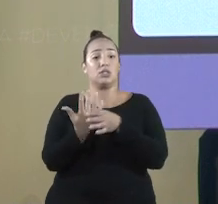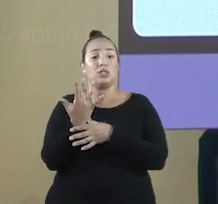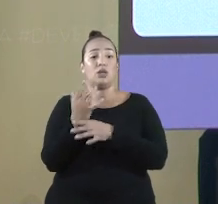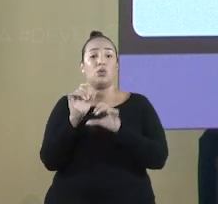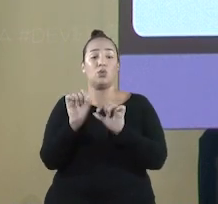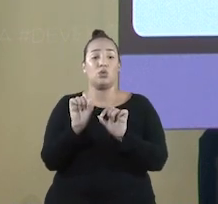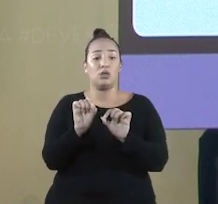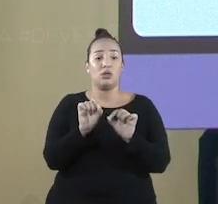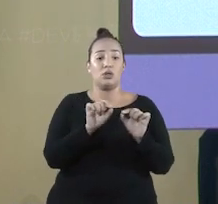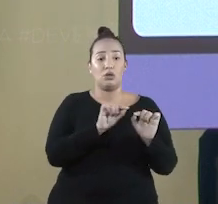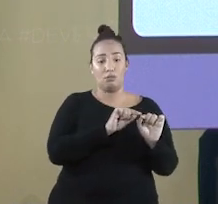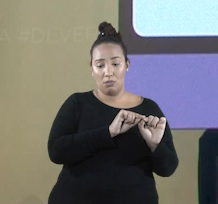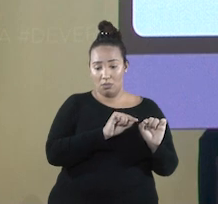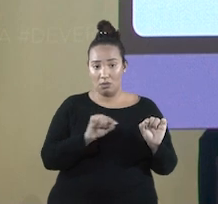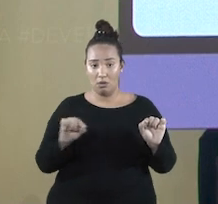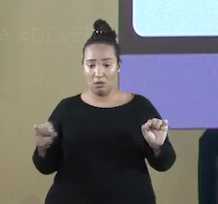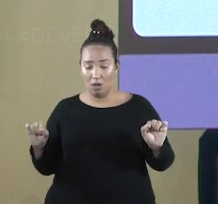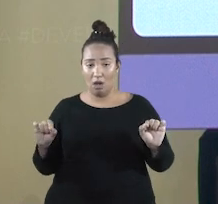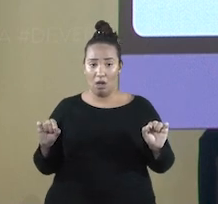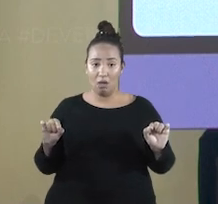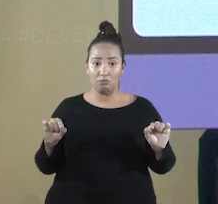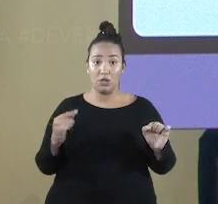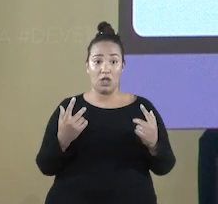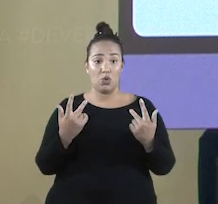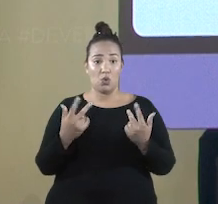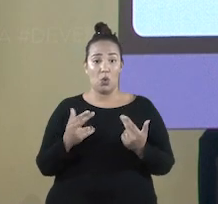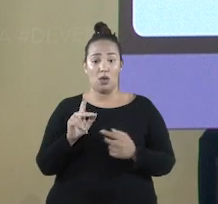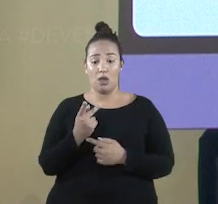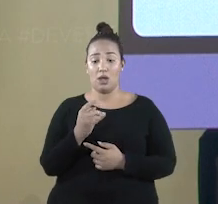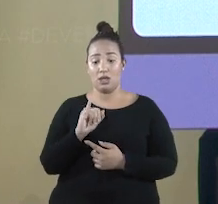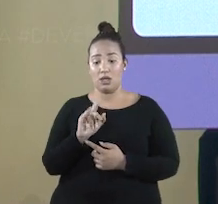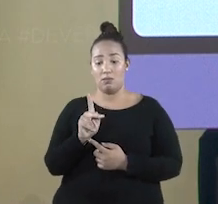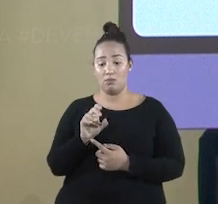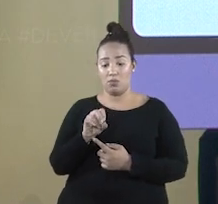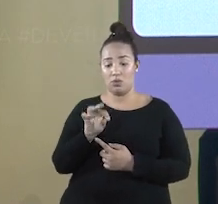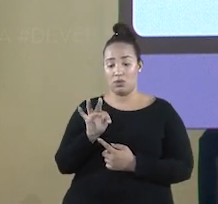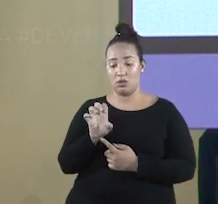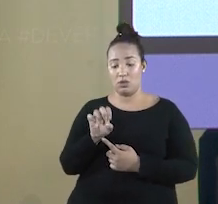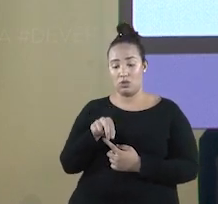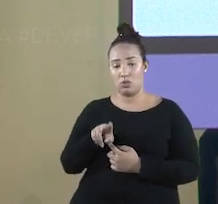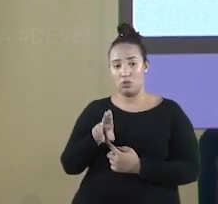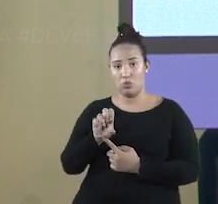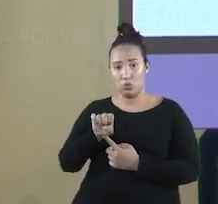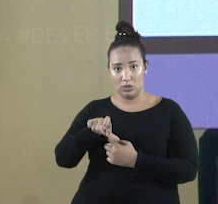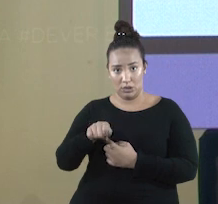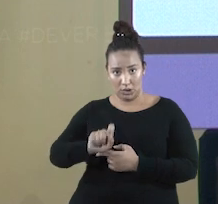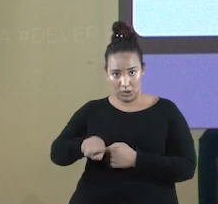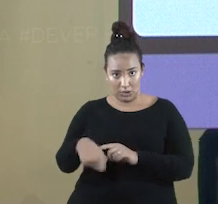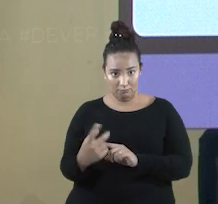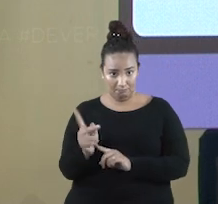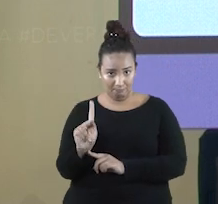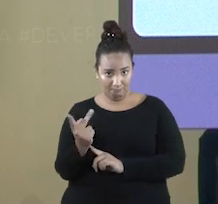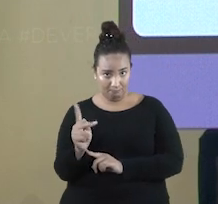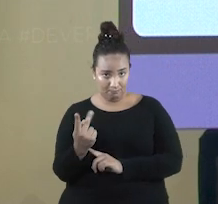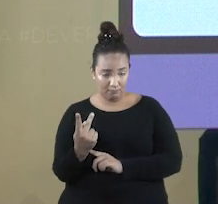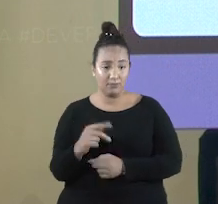um segmento de reta perpendicular à hipotenusa do terreno, saindo de um